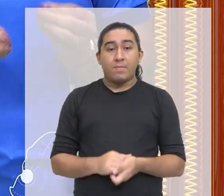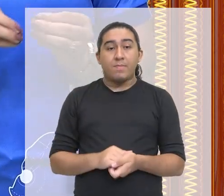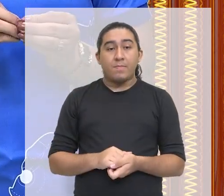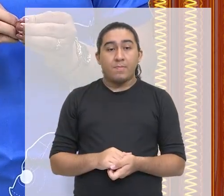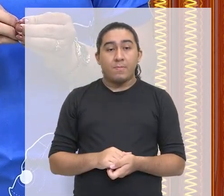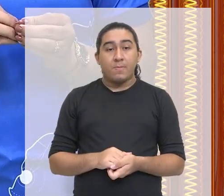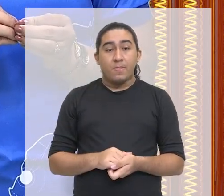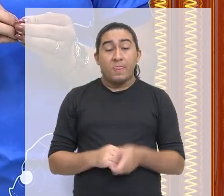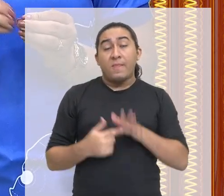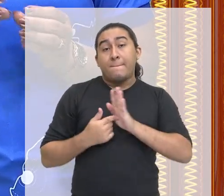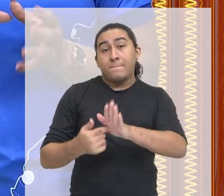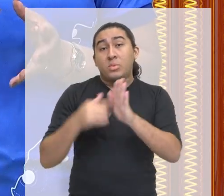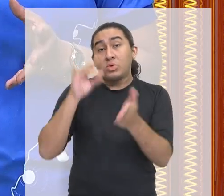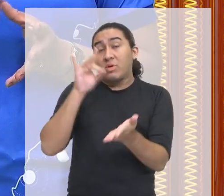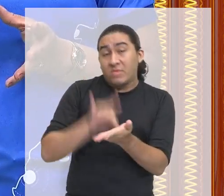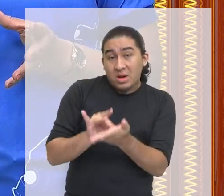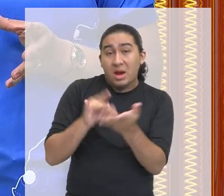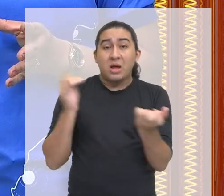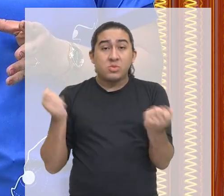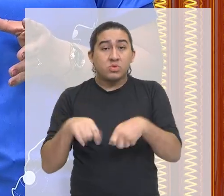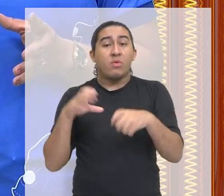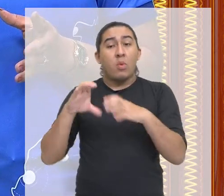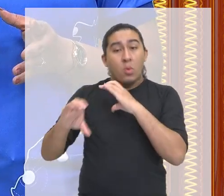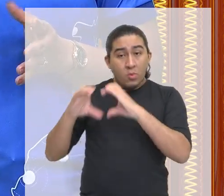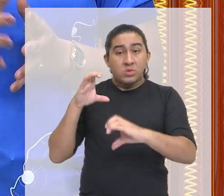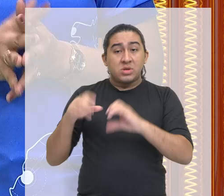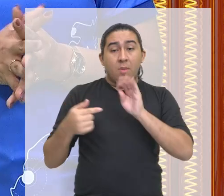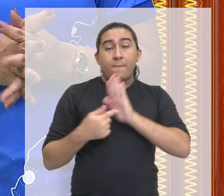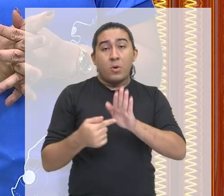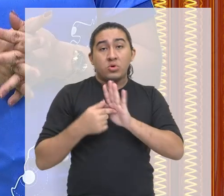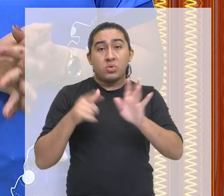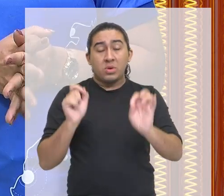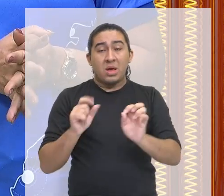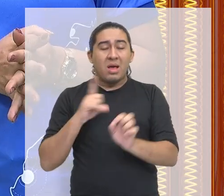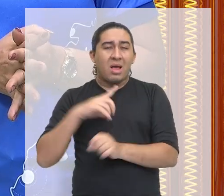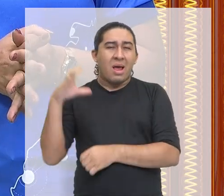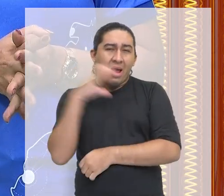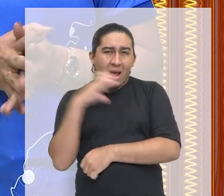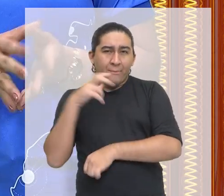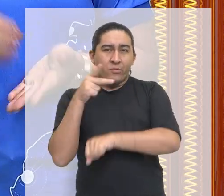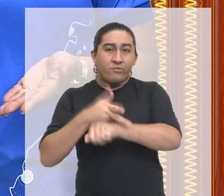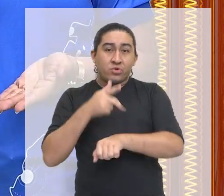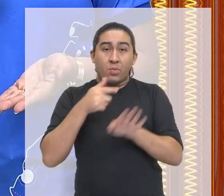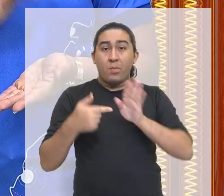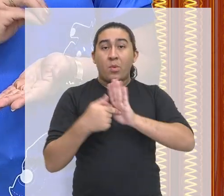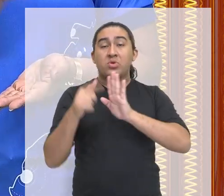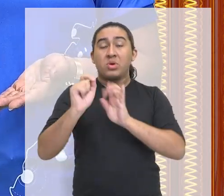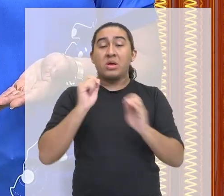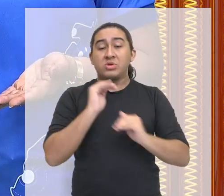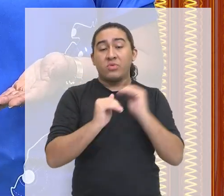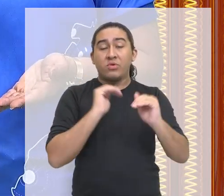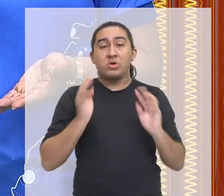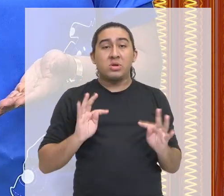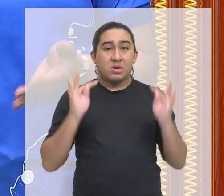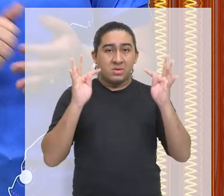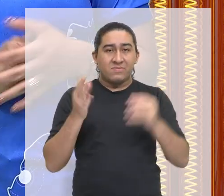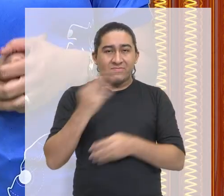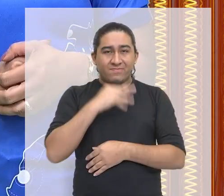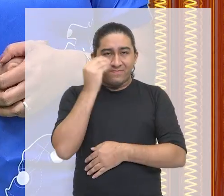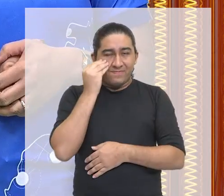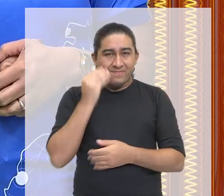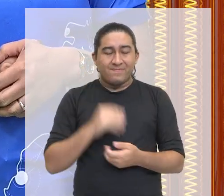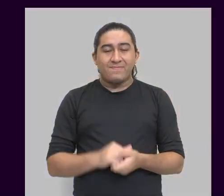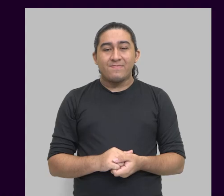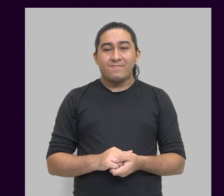Para evidenciar essa questão da comunicação, trouxemos uma pequena animação que vai falar sobre a evolução da comunicação. Vamos